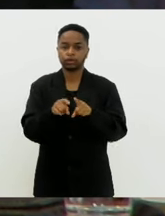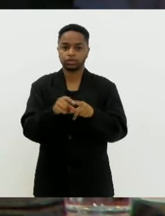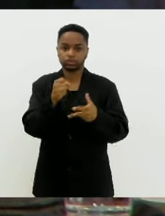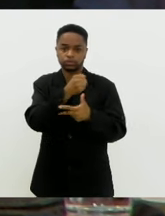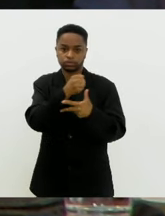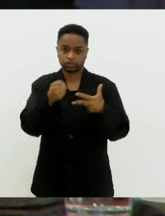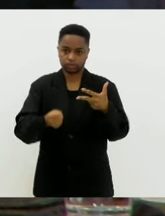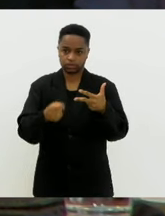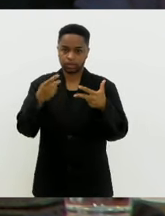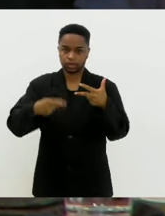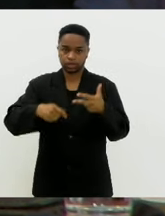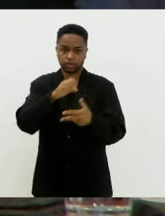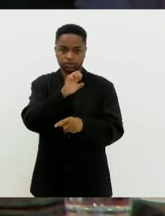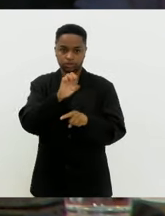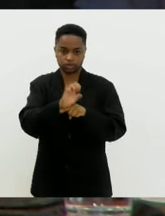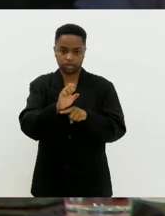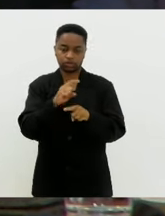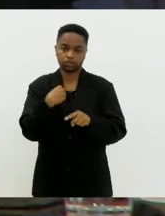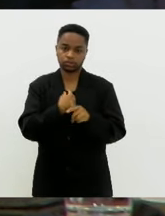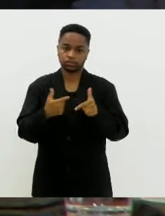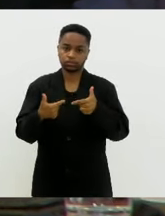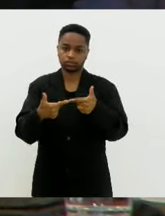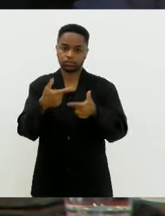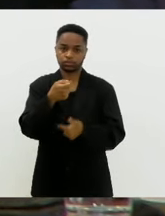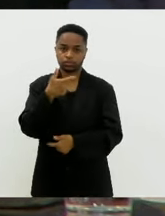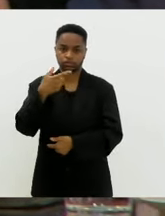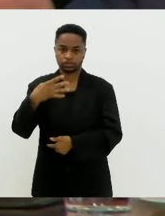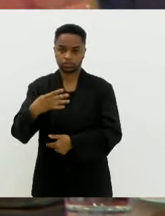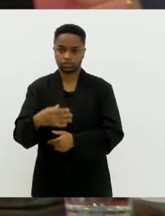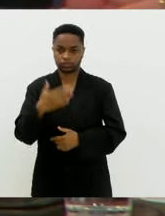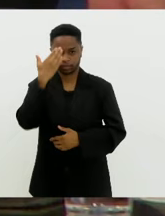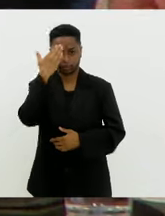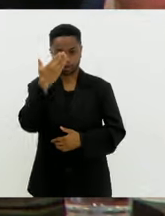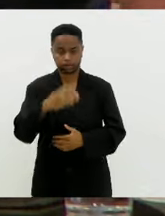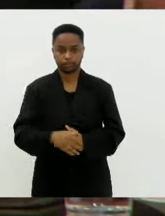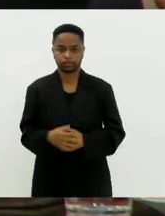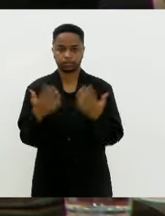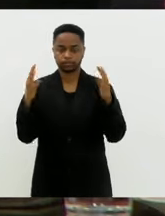e assim o faremos em 24. Muito obrigado, Nicola.